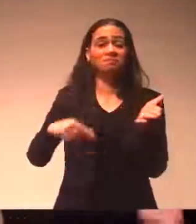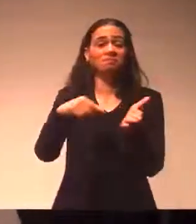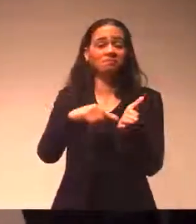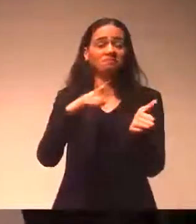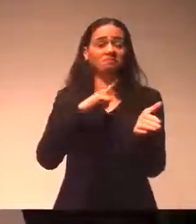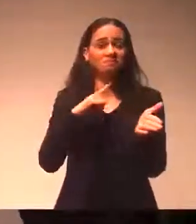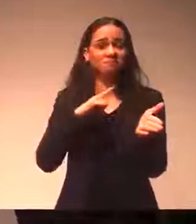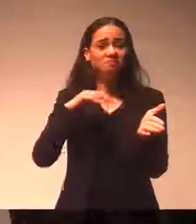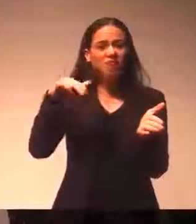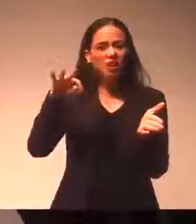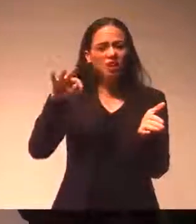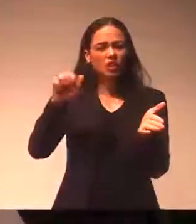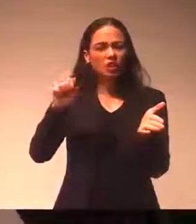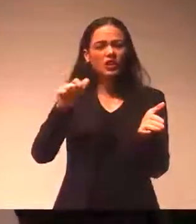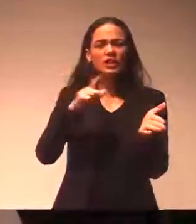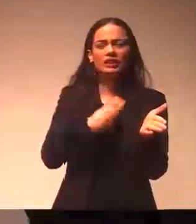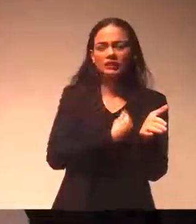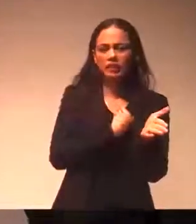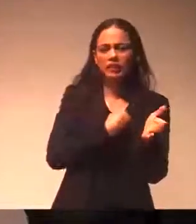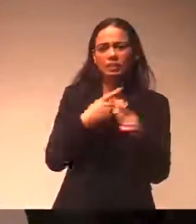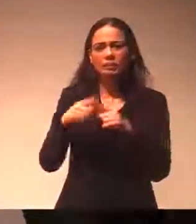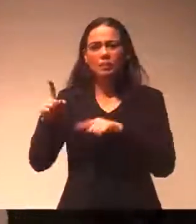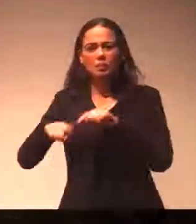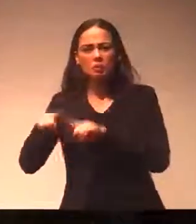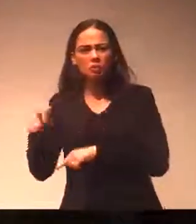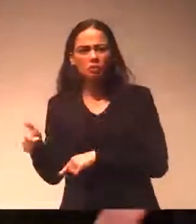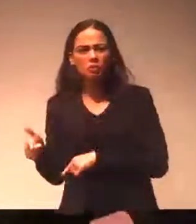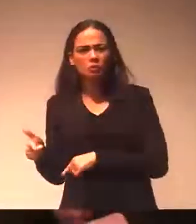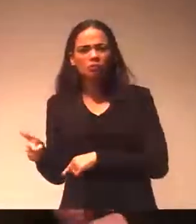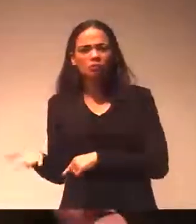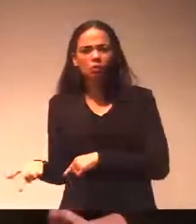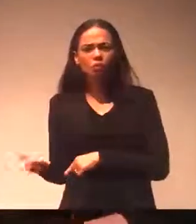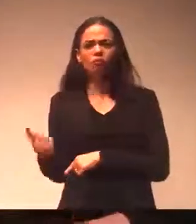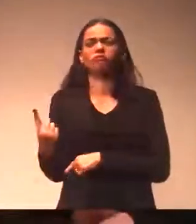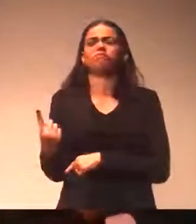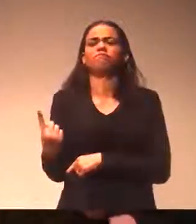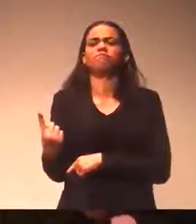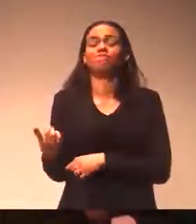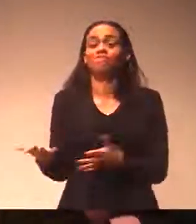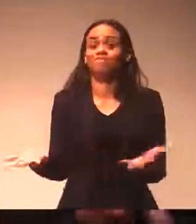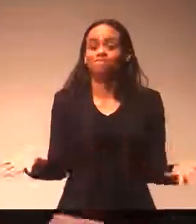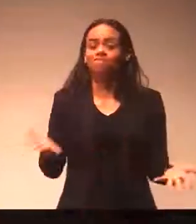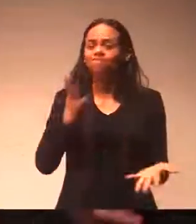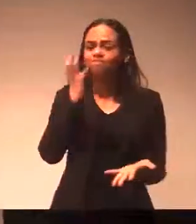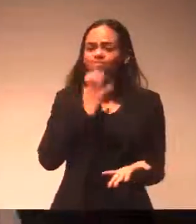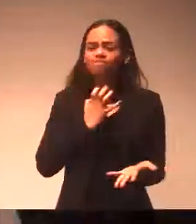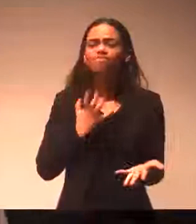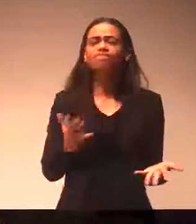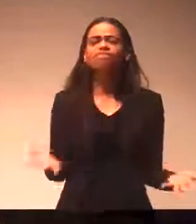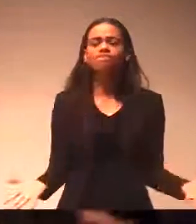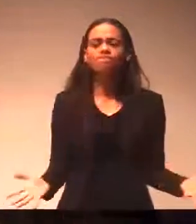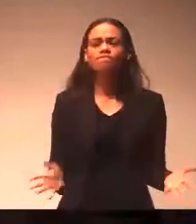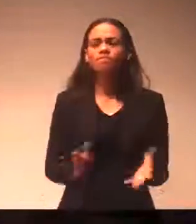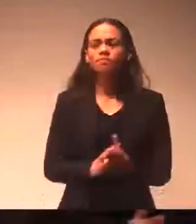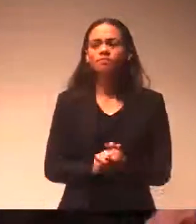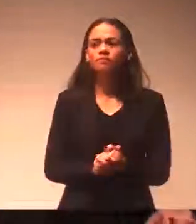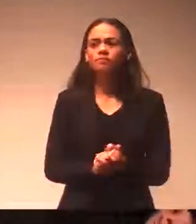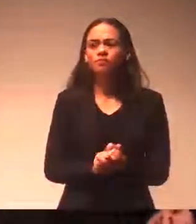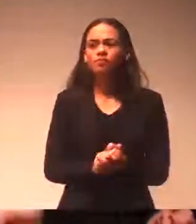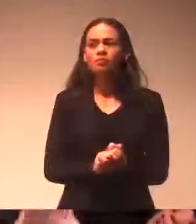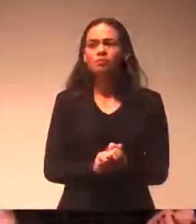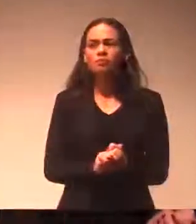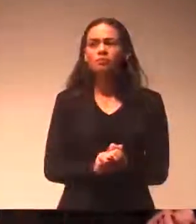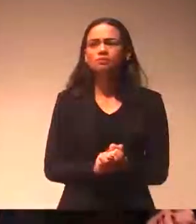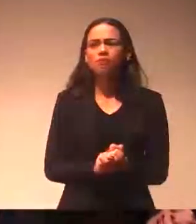que tentar virar algumas coisas da página, porque está incrustado nesse grupo com 5 mandatos, já tem gente lá, eu já falei,